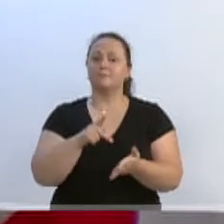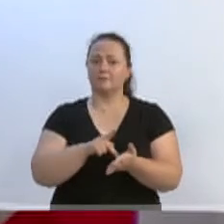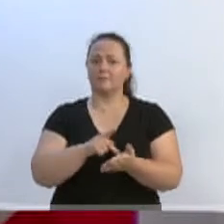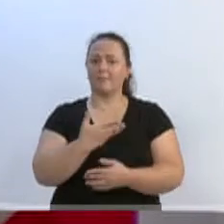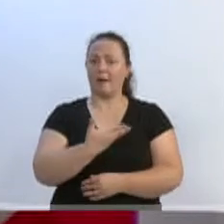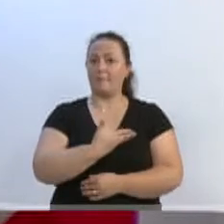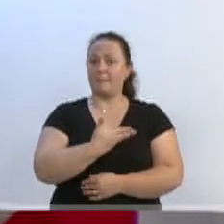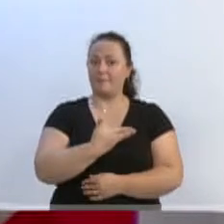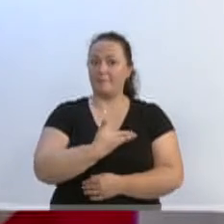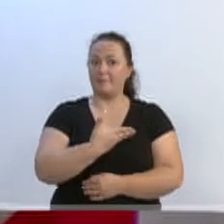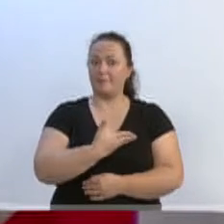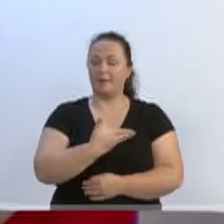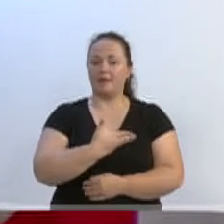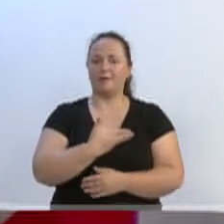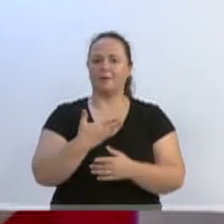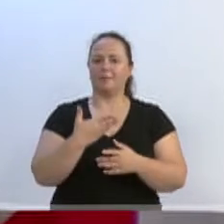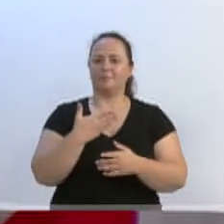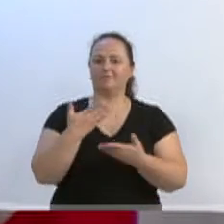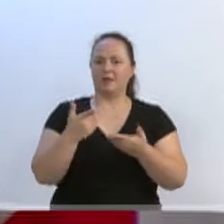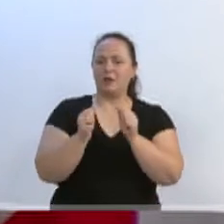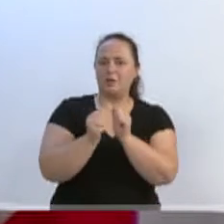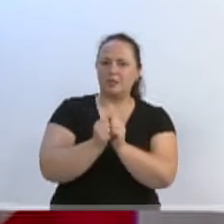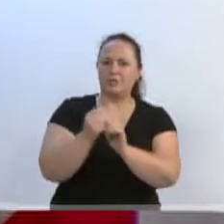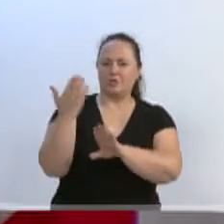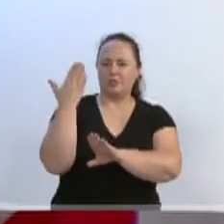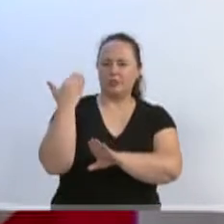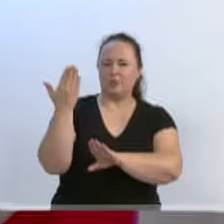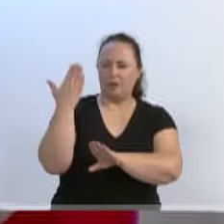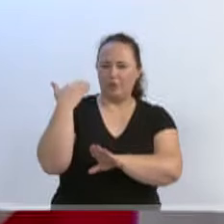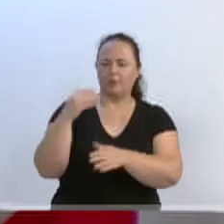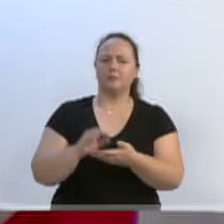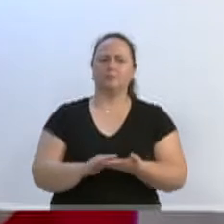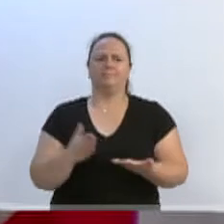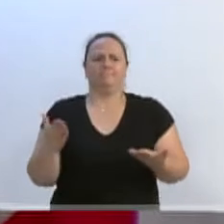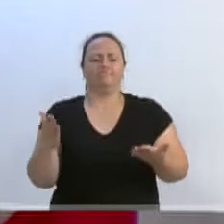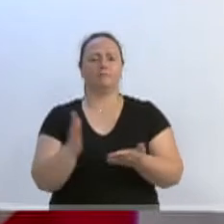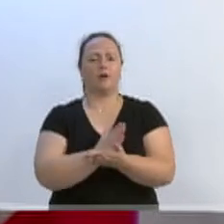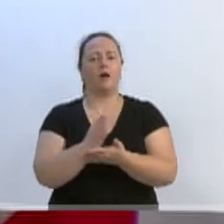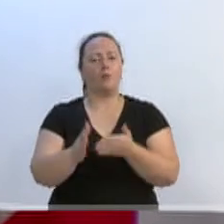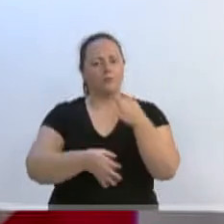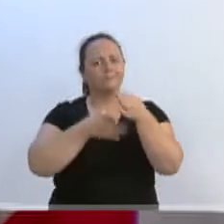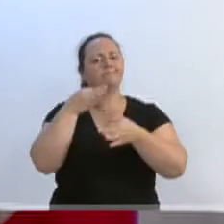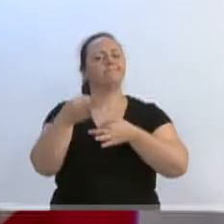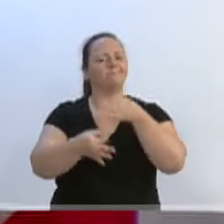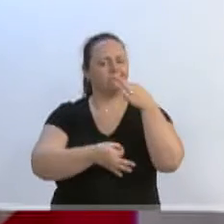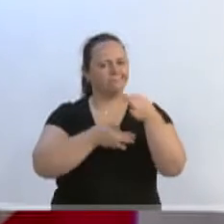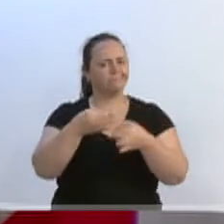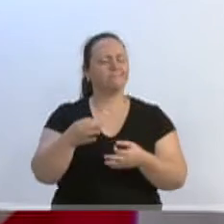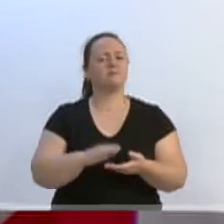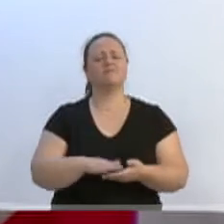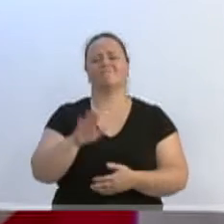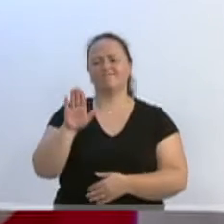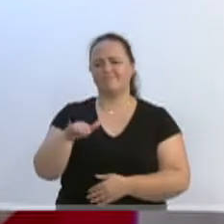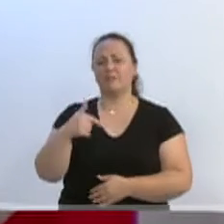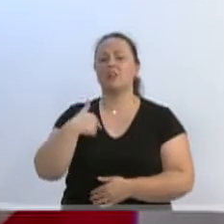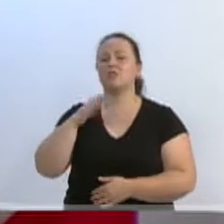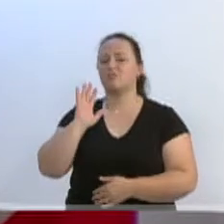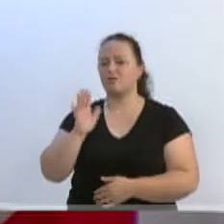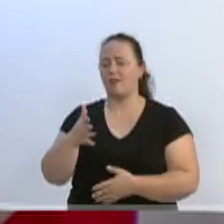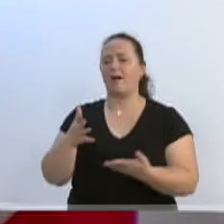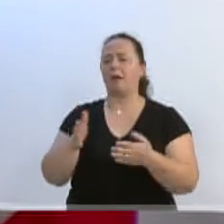marcelo lanzarin da minha época que não serviram hoje comentou comigo olha já fiz de tudo na minha vida